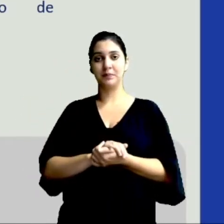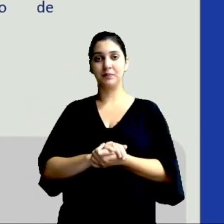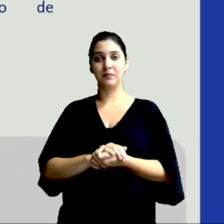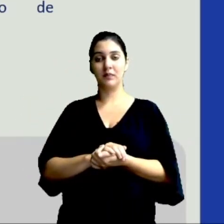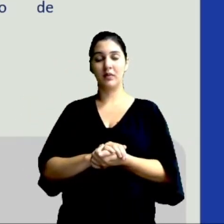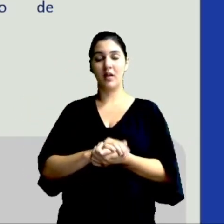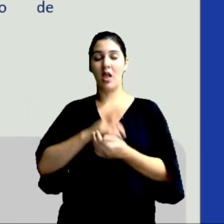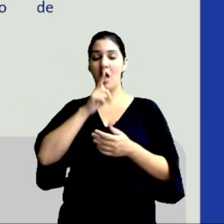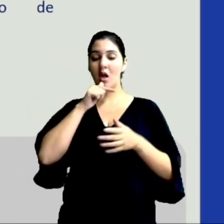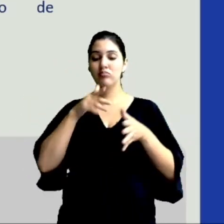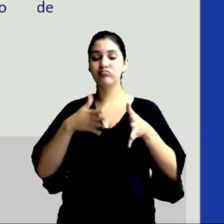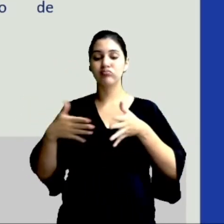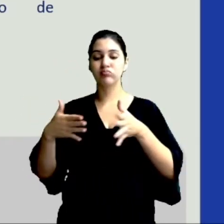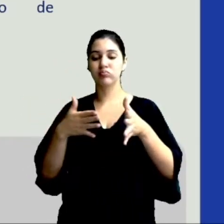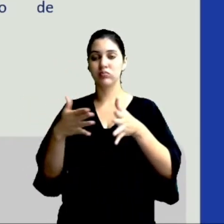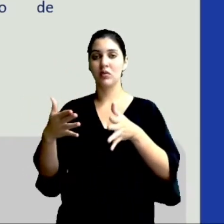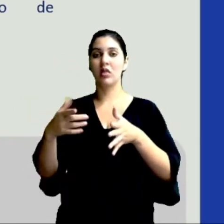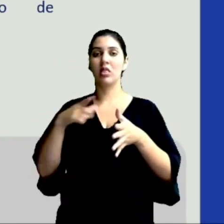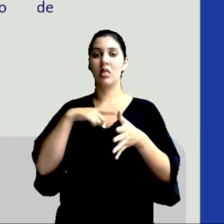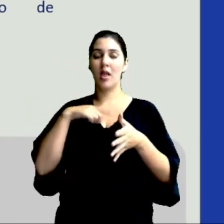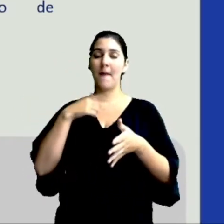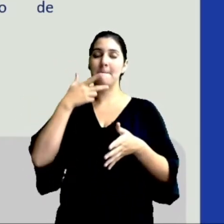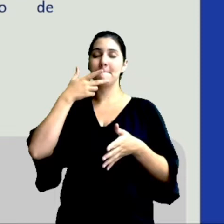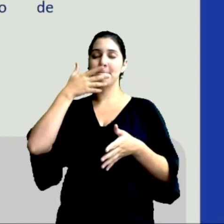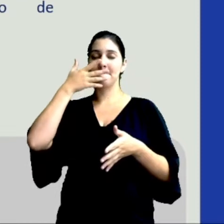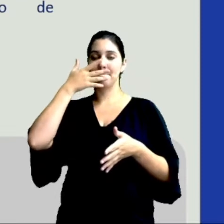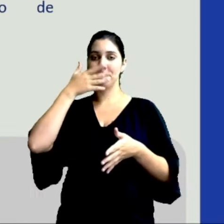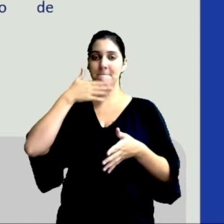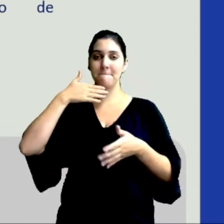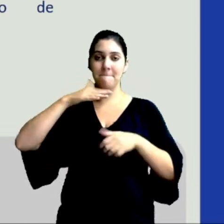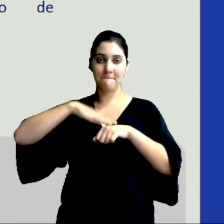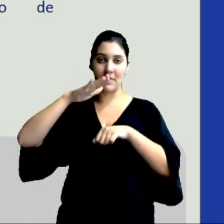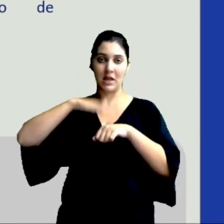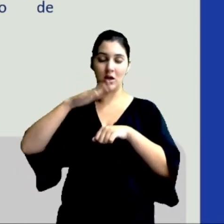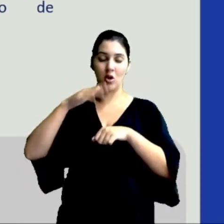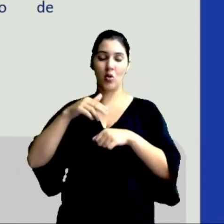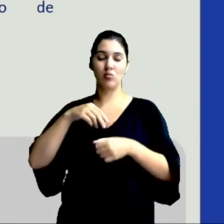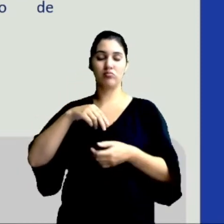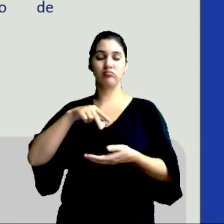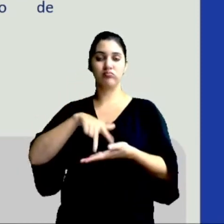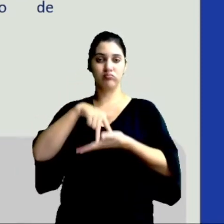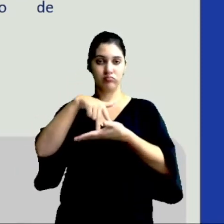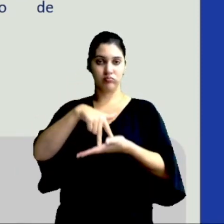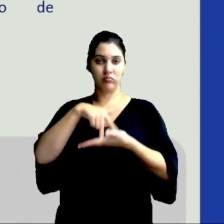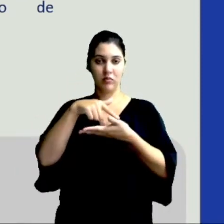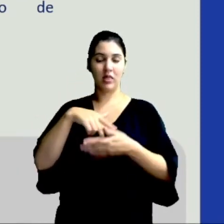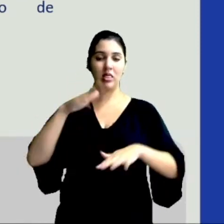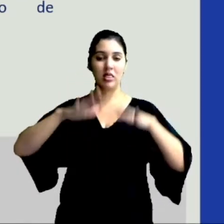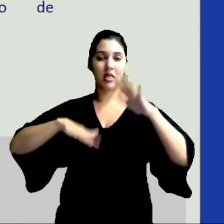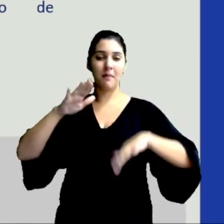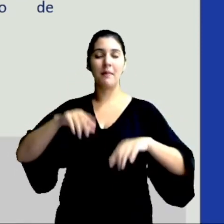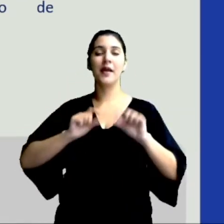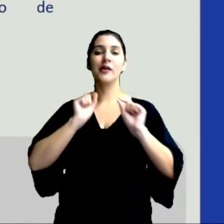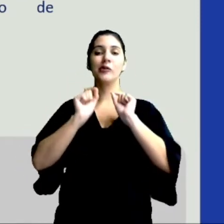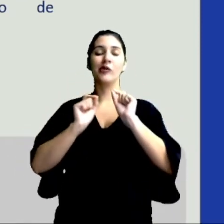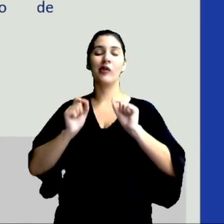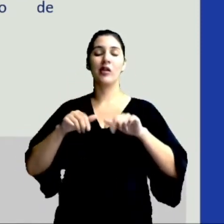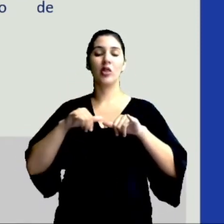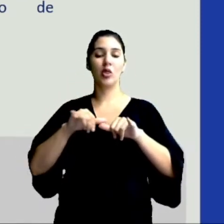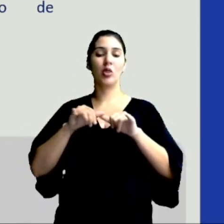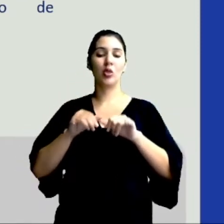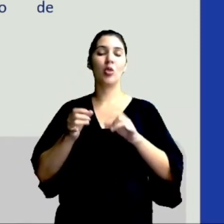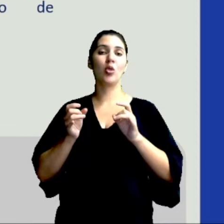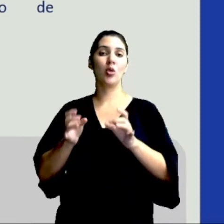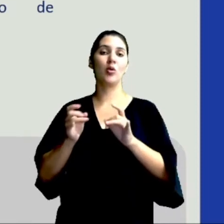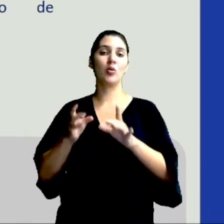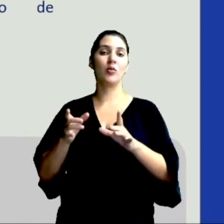ao oceano, né, a maior fixação também, porque, claro, a gente depende muito, né, da questão do comércio, que é muito